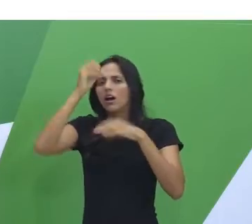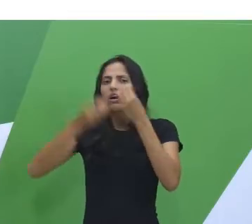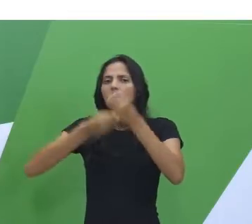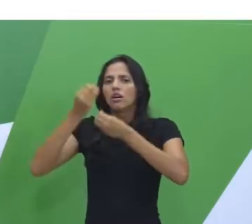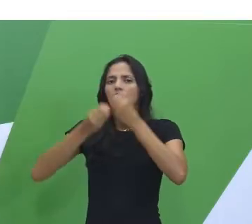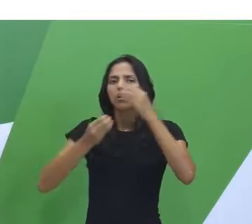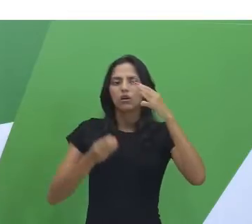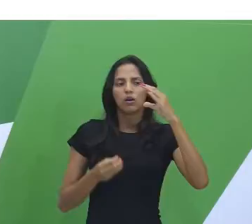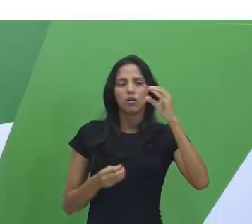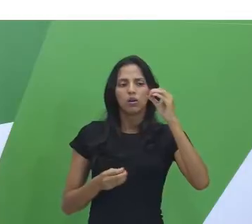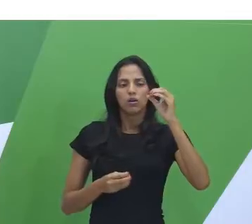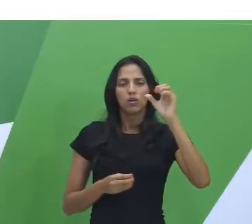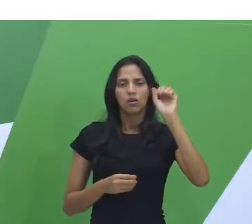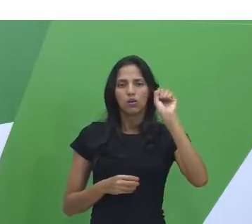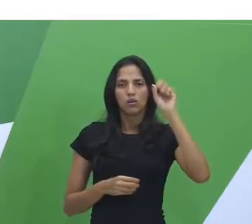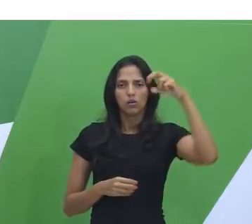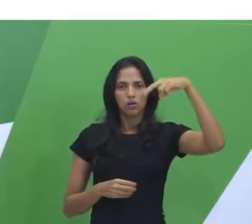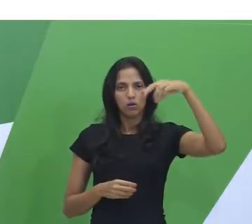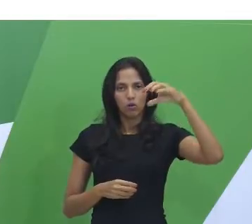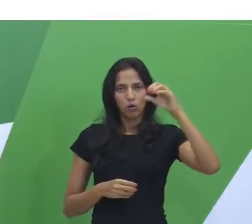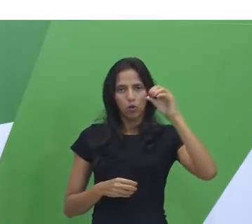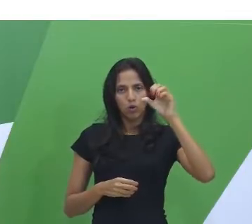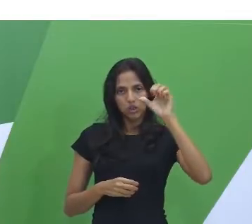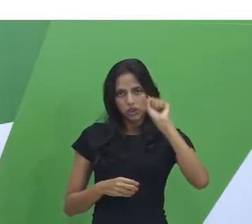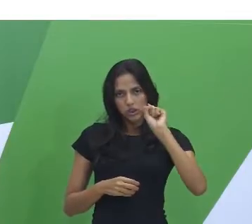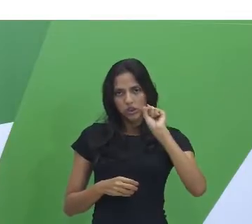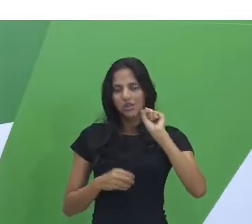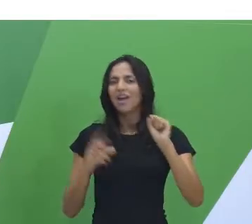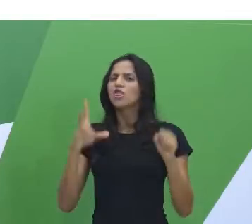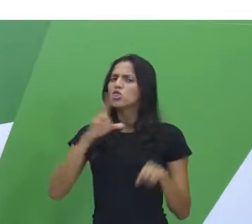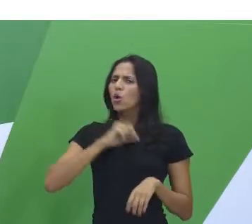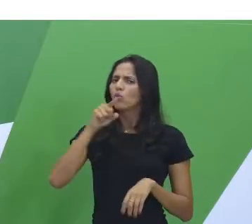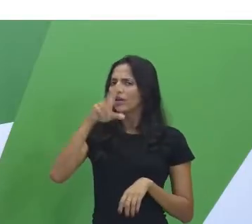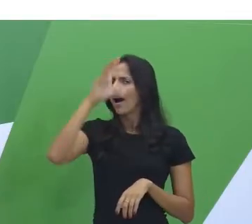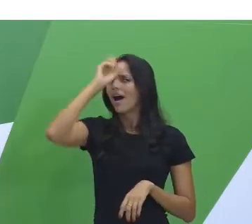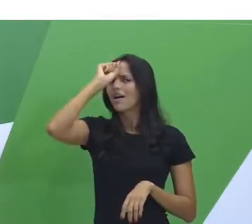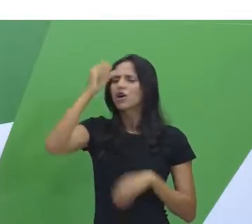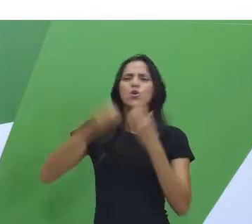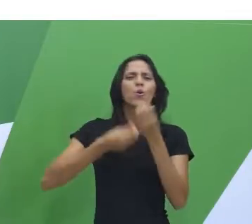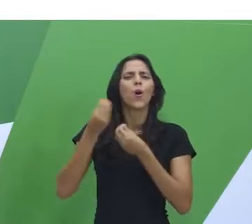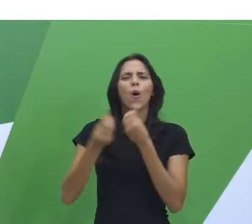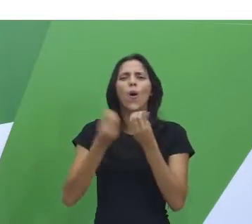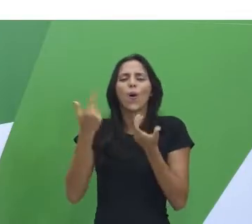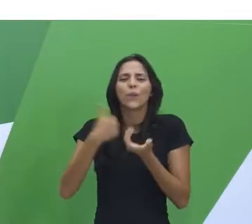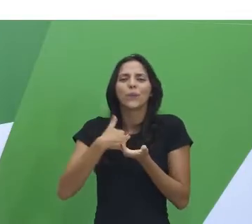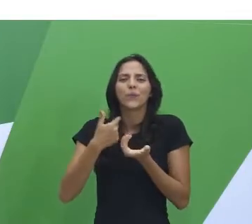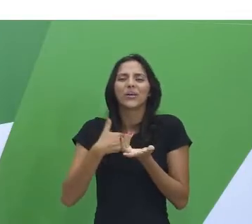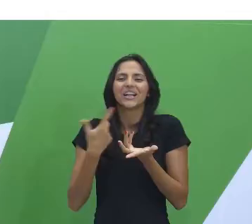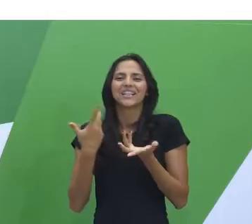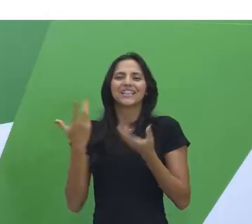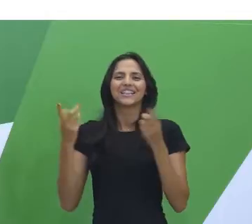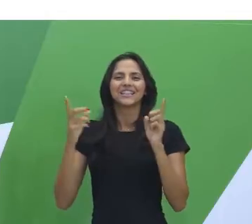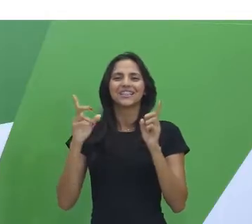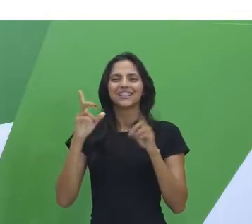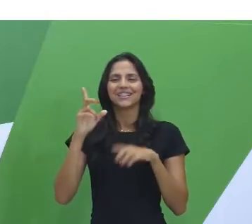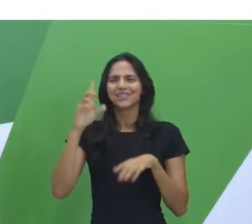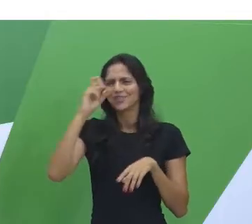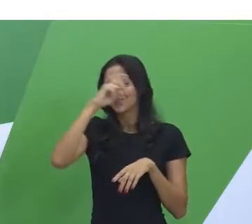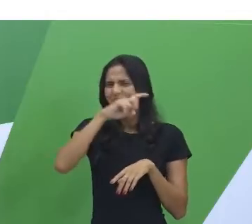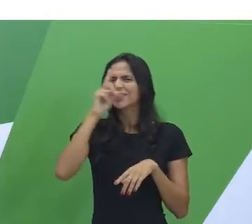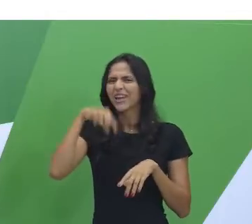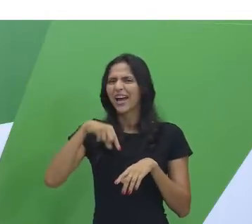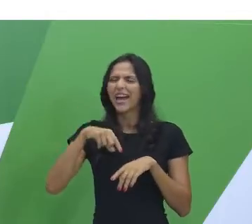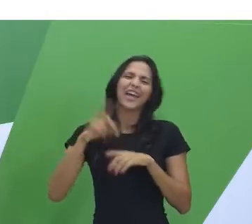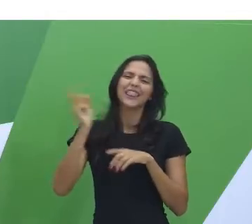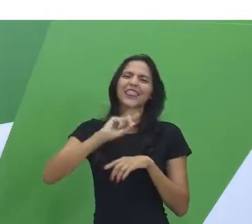cosseno do ângulo formado entre eles. Nossa, você pode dizer, caramba, Isso aí está muito complicado.